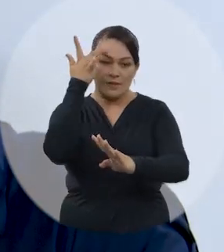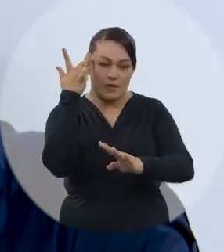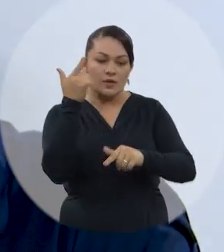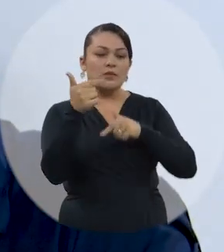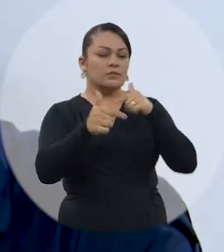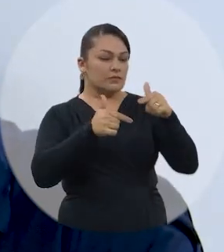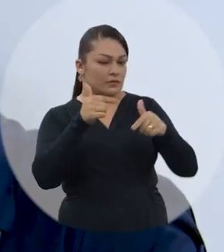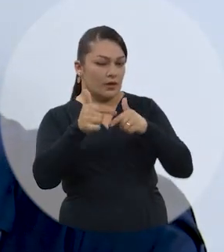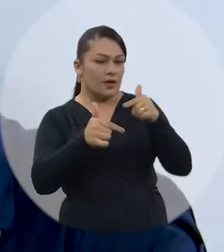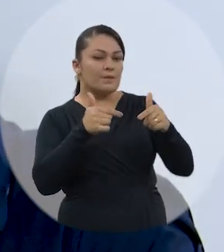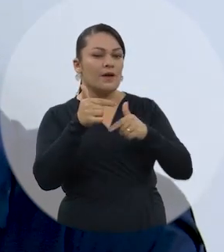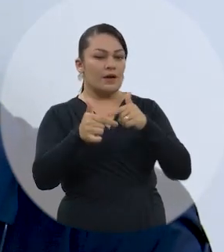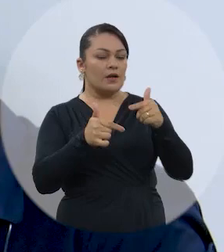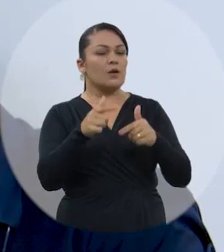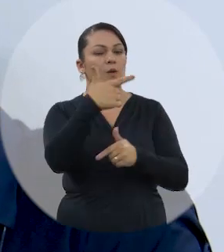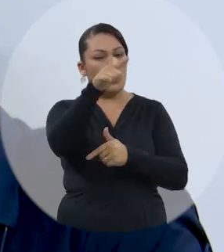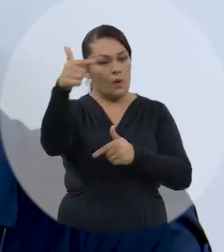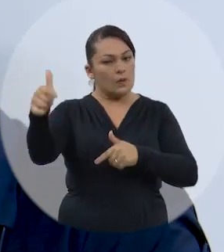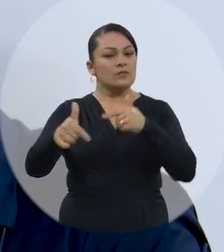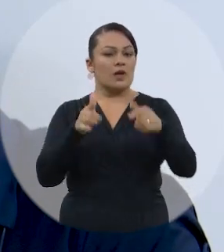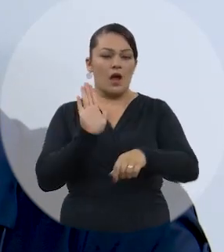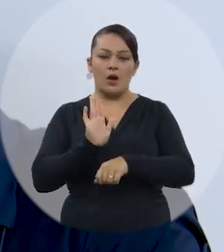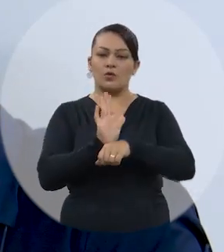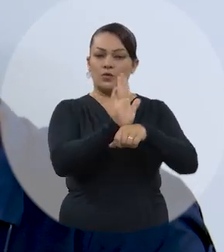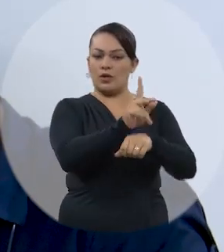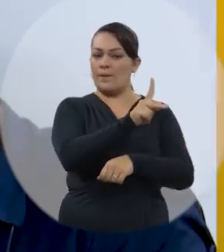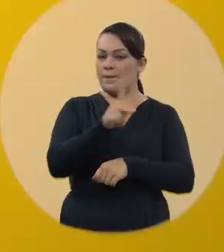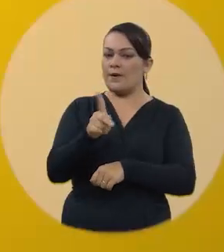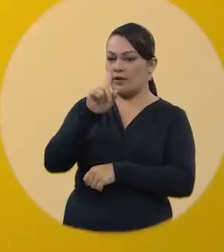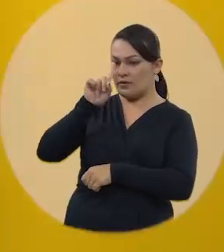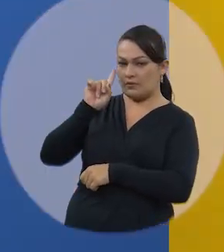mesários ainda ficam à disposição para cumprir outras tarefas que o presidente atribuir.